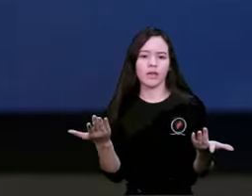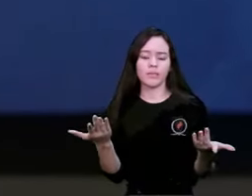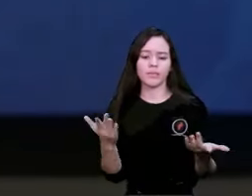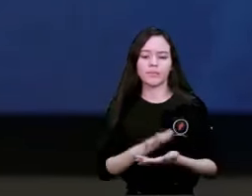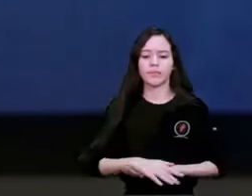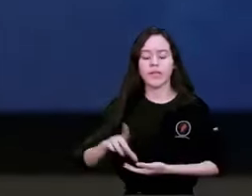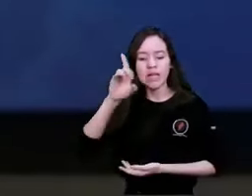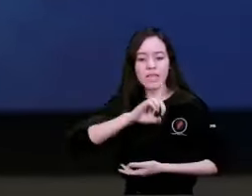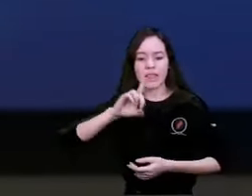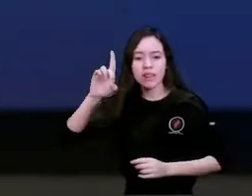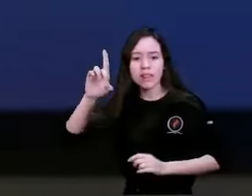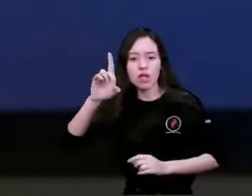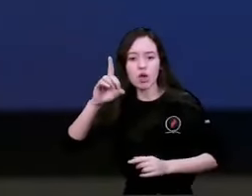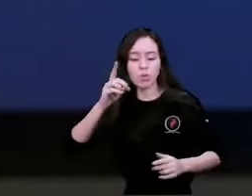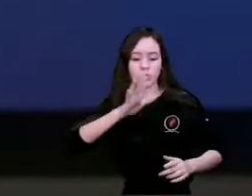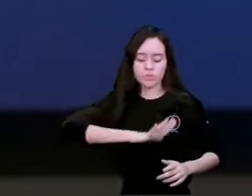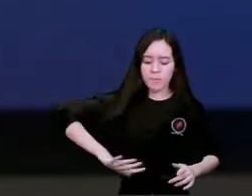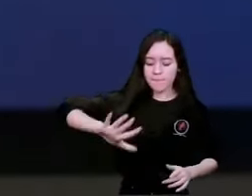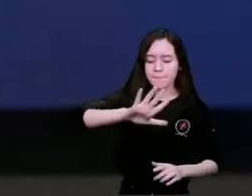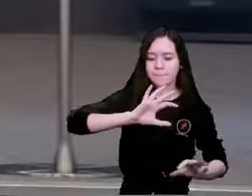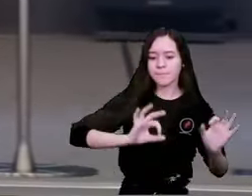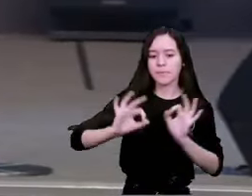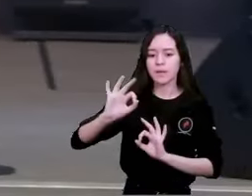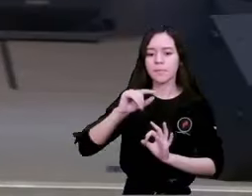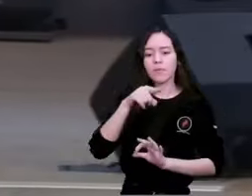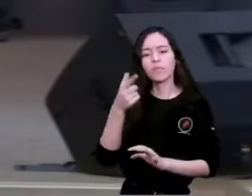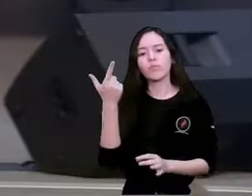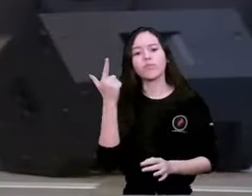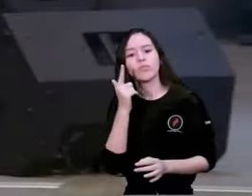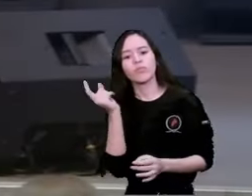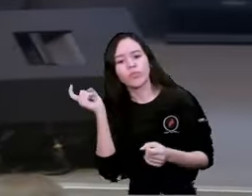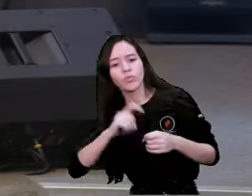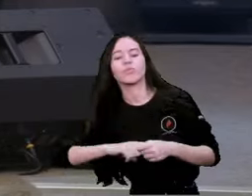Deus está criando circunstâncias para te trazer para perto.